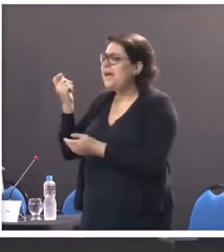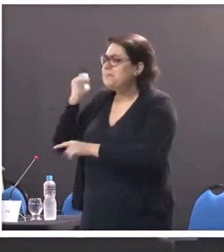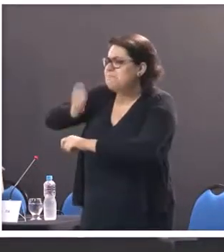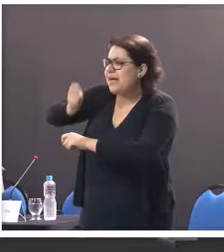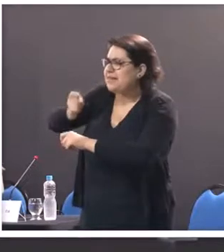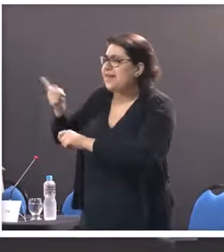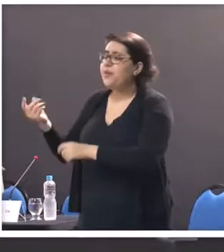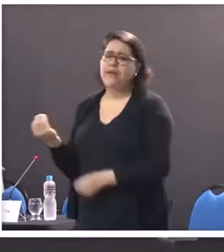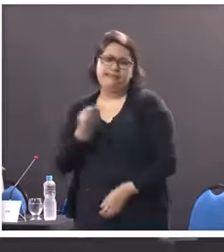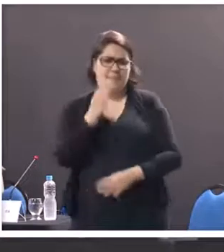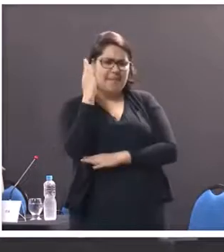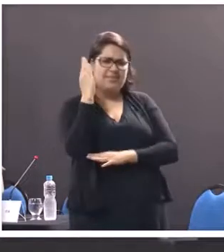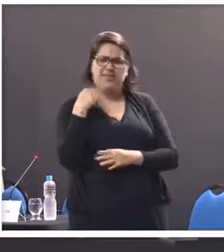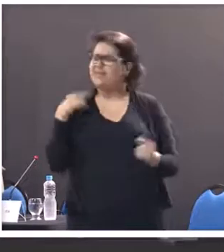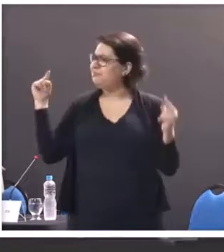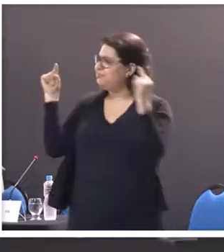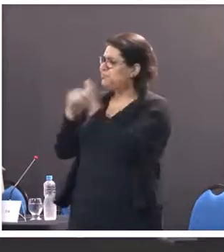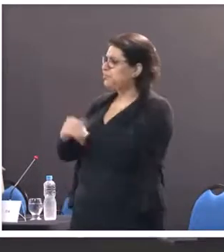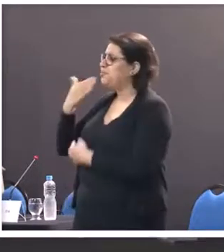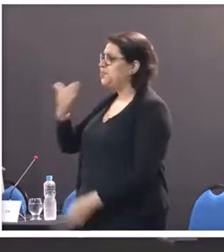madeira e por aí vai.